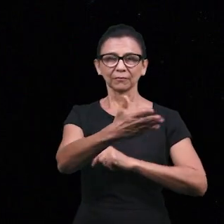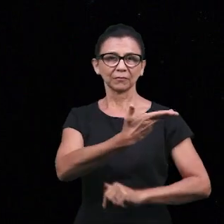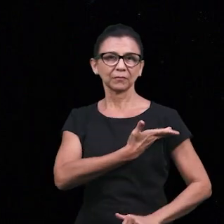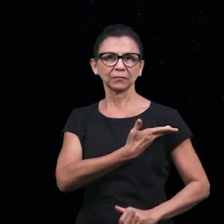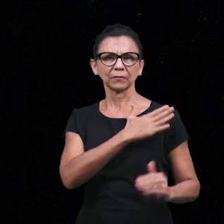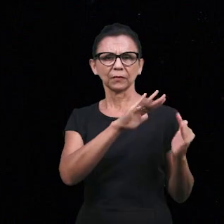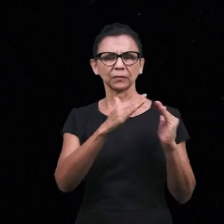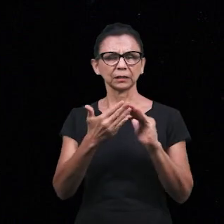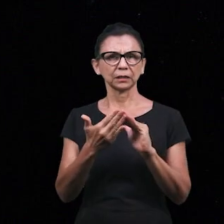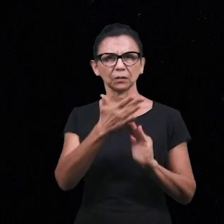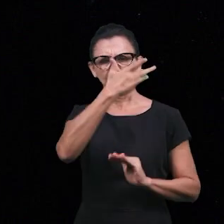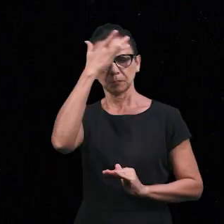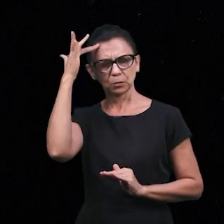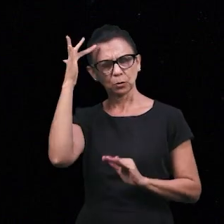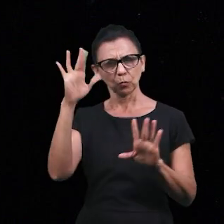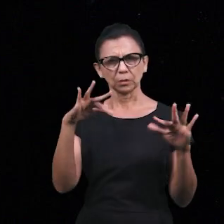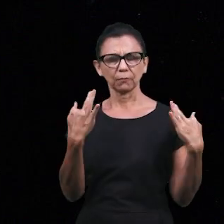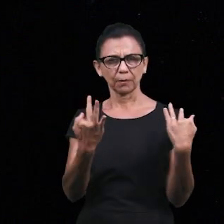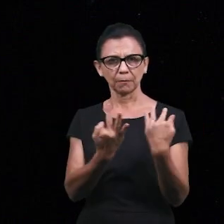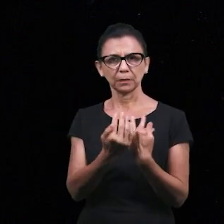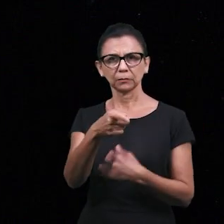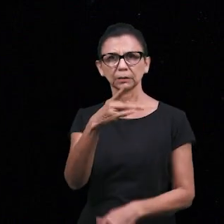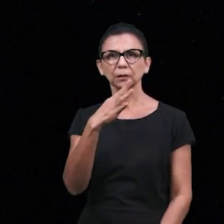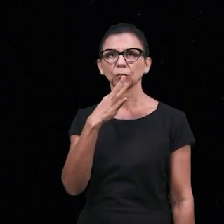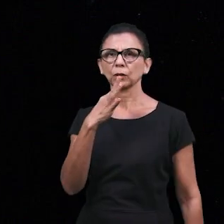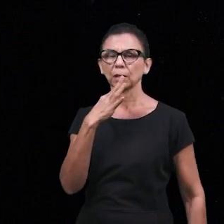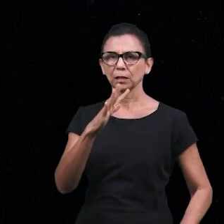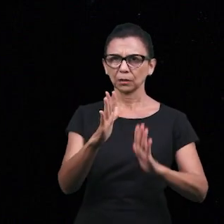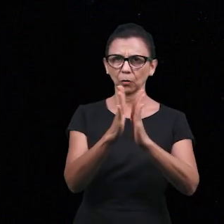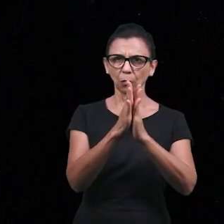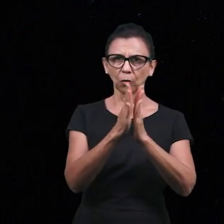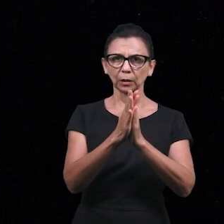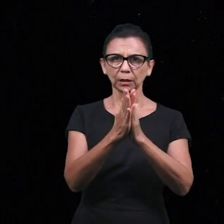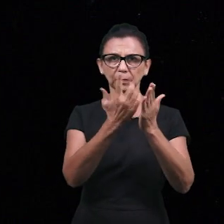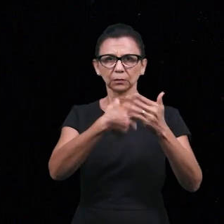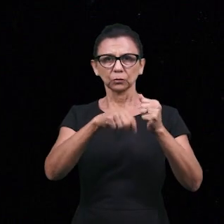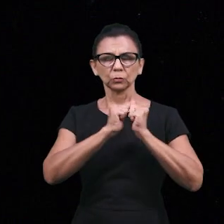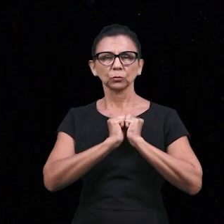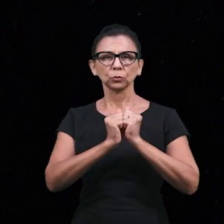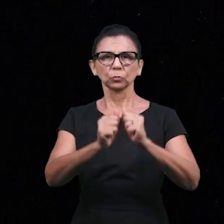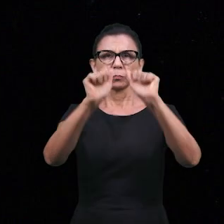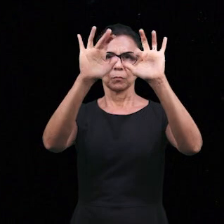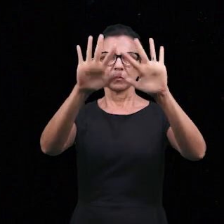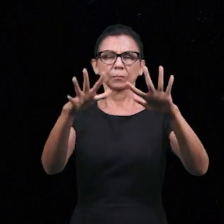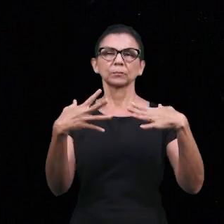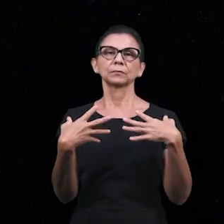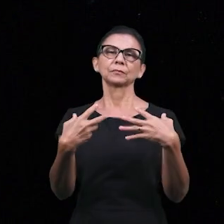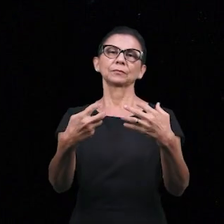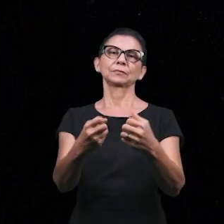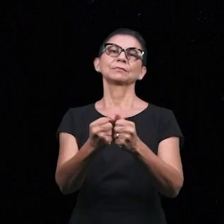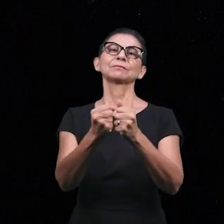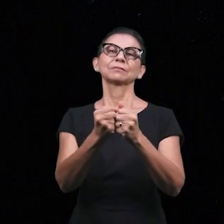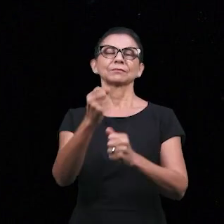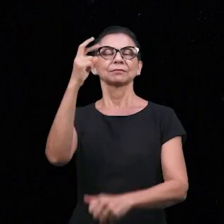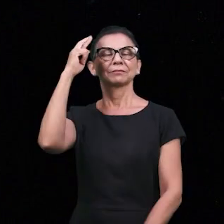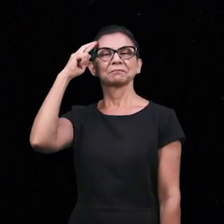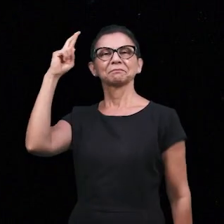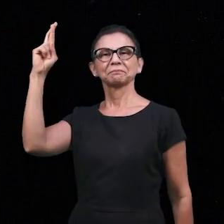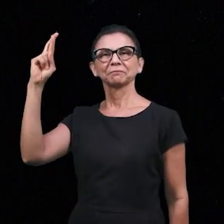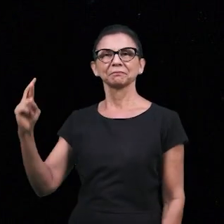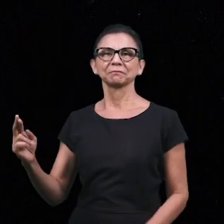amigos, vizinhos, parentes, pessoas por quem você está orando. E juntos receberemos uma grande bênção do